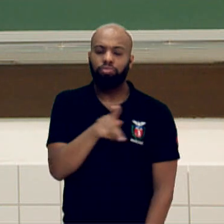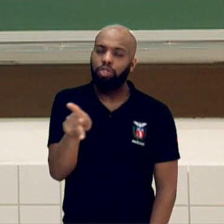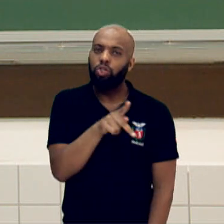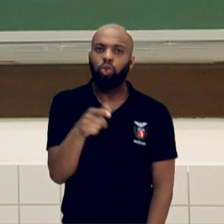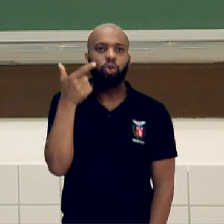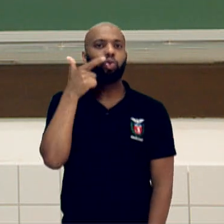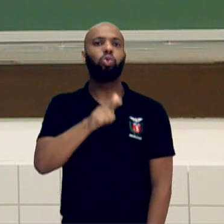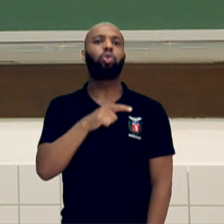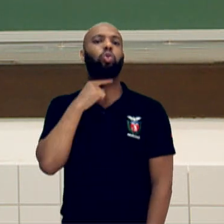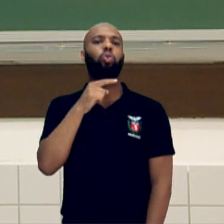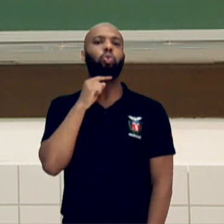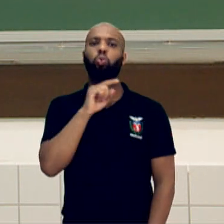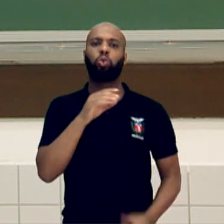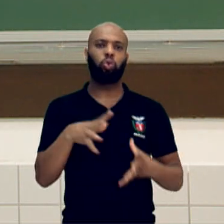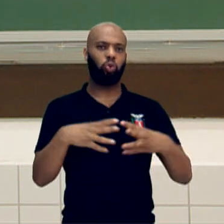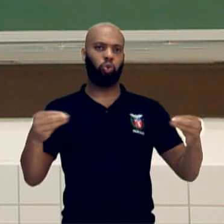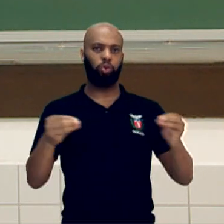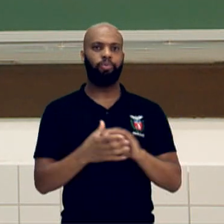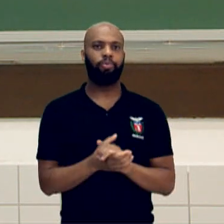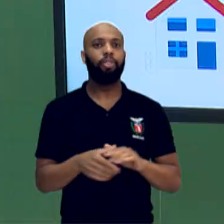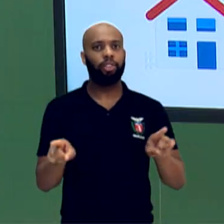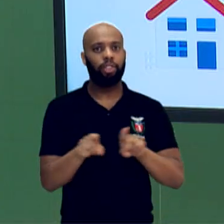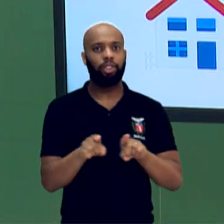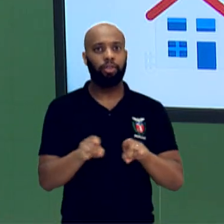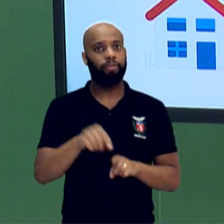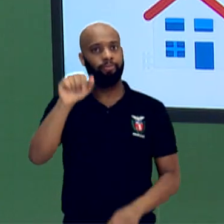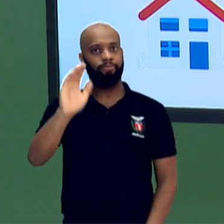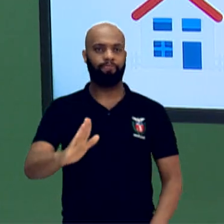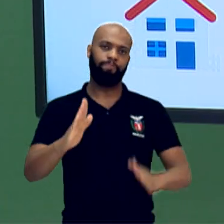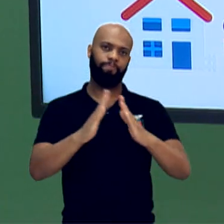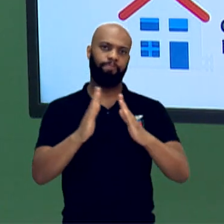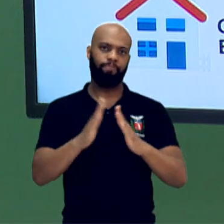para tirar as dúvidas e quédate